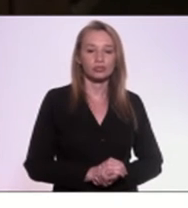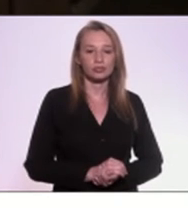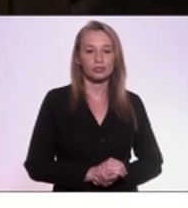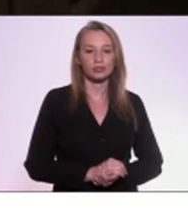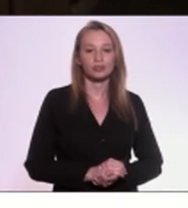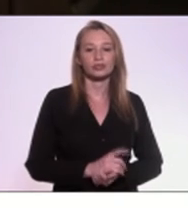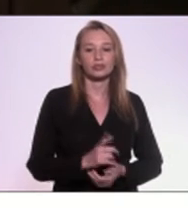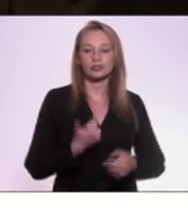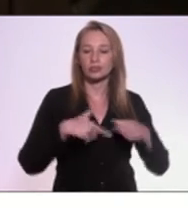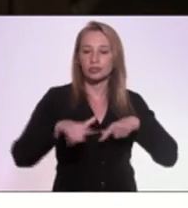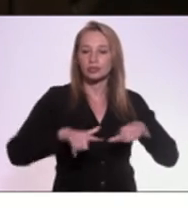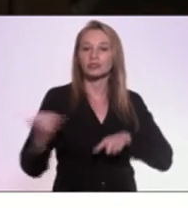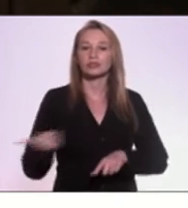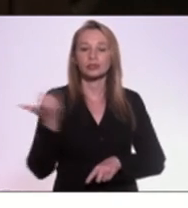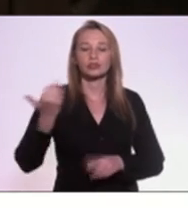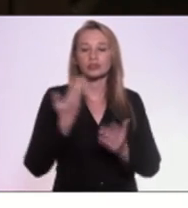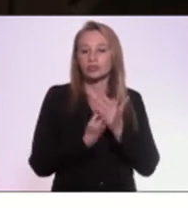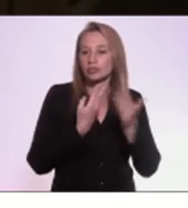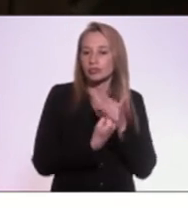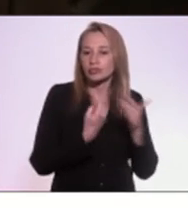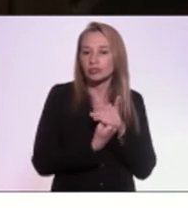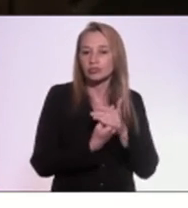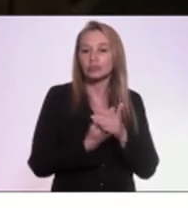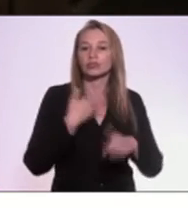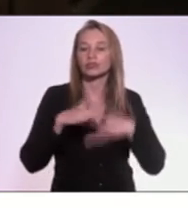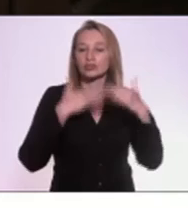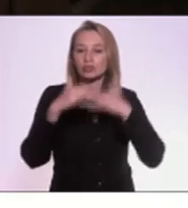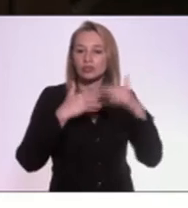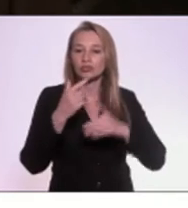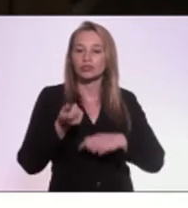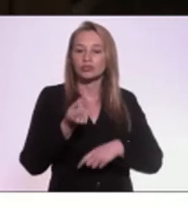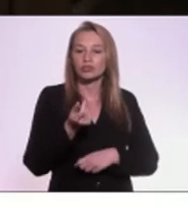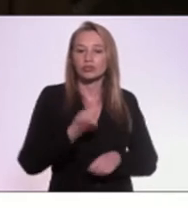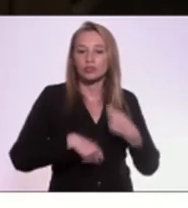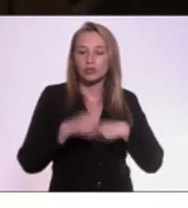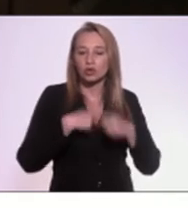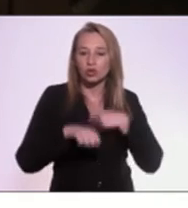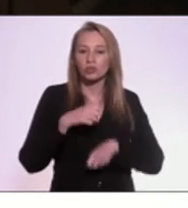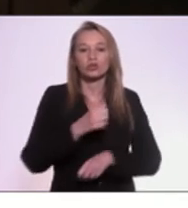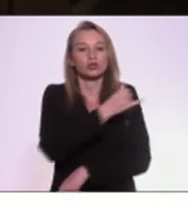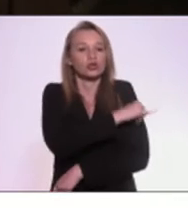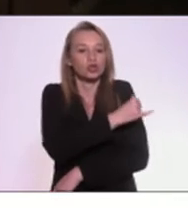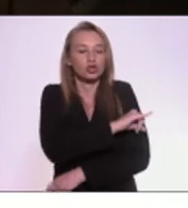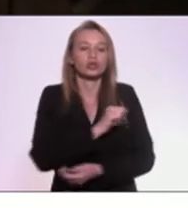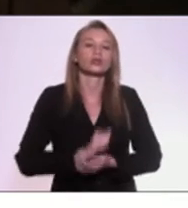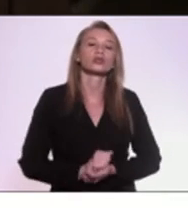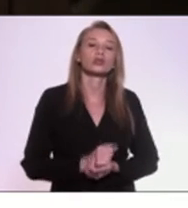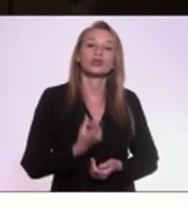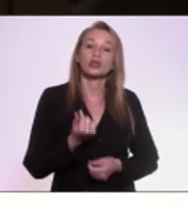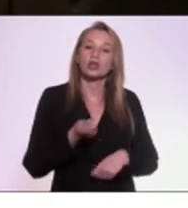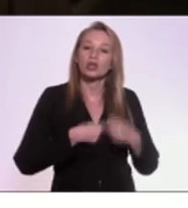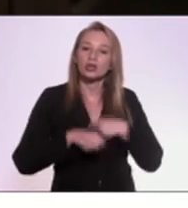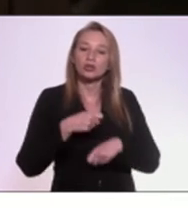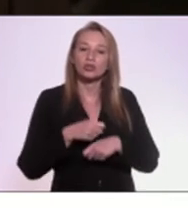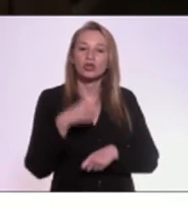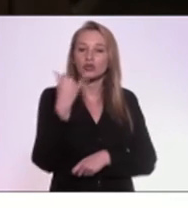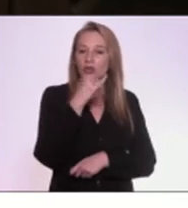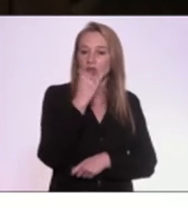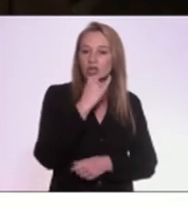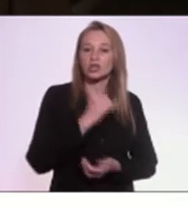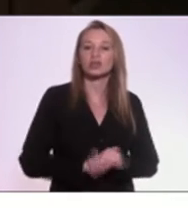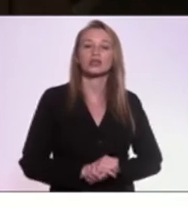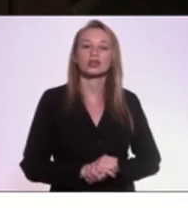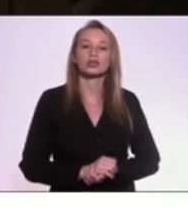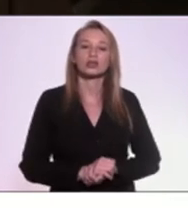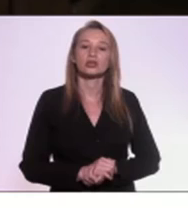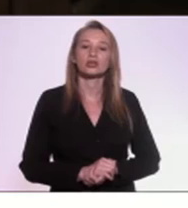tem tido um papel importante nos estudos sobre o desenvolvimento econômico do Rio de Janeiro, nos estudos sobre a economia fluminense, e a